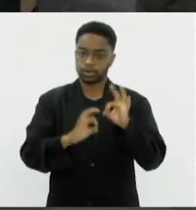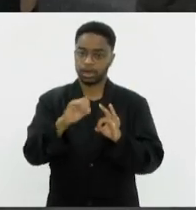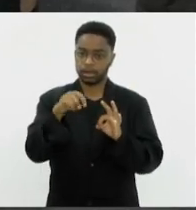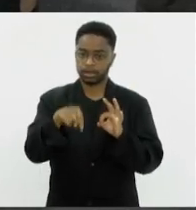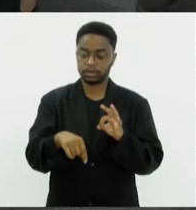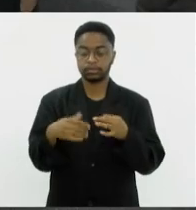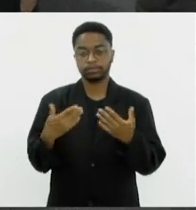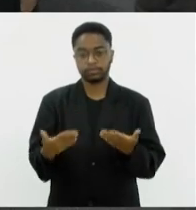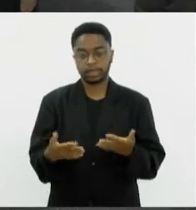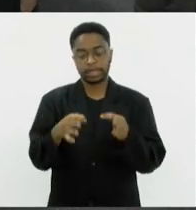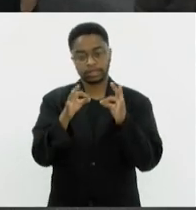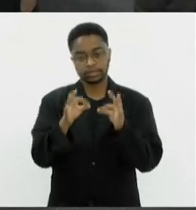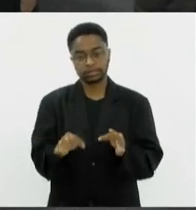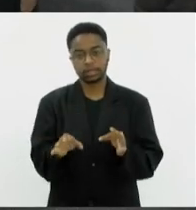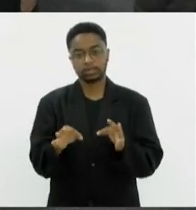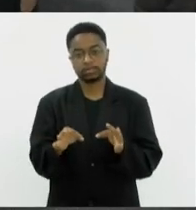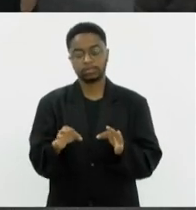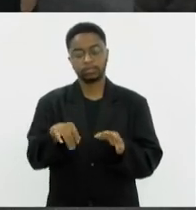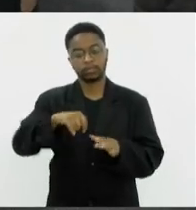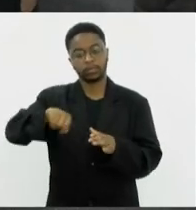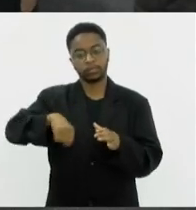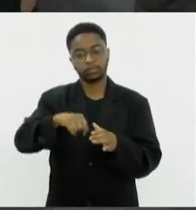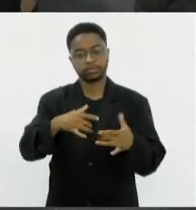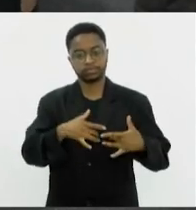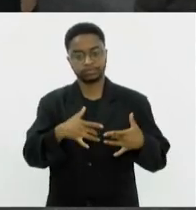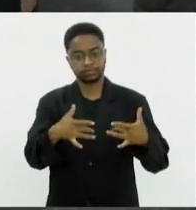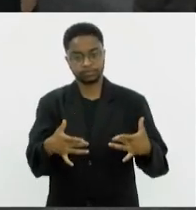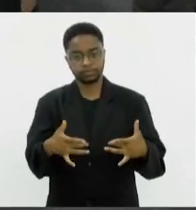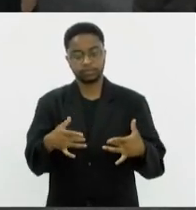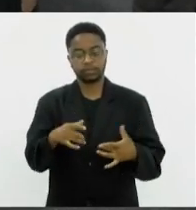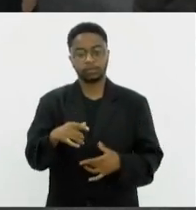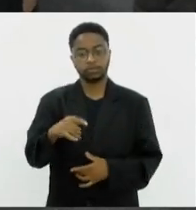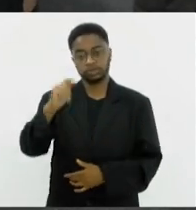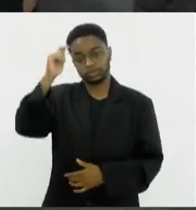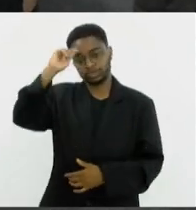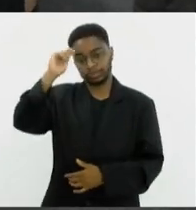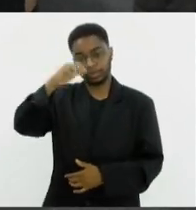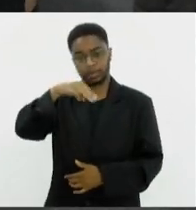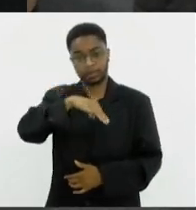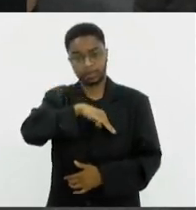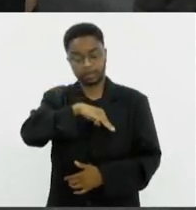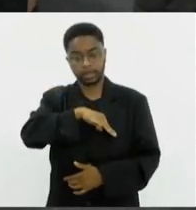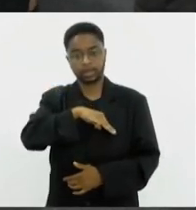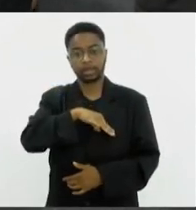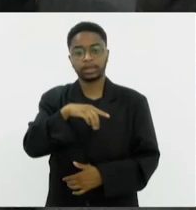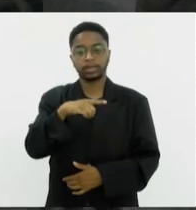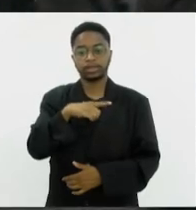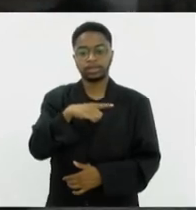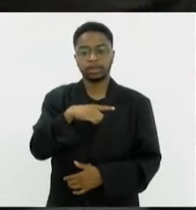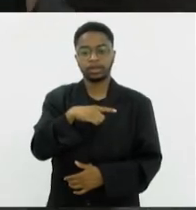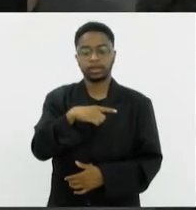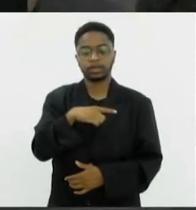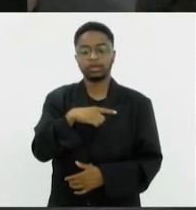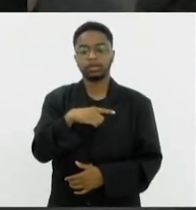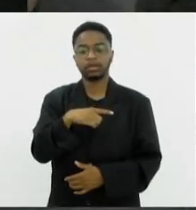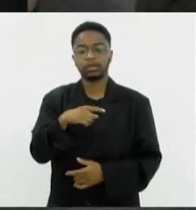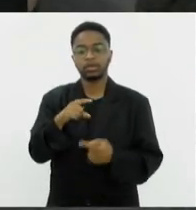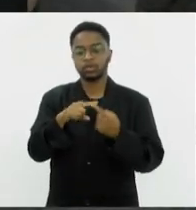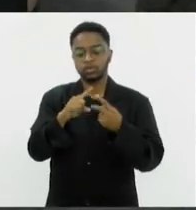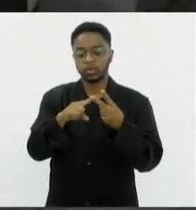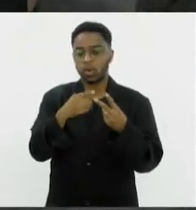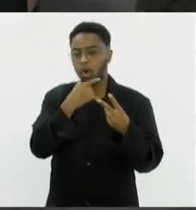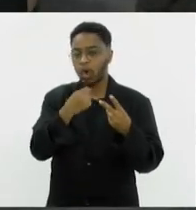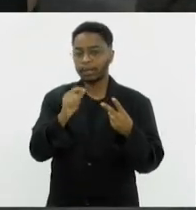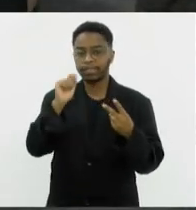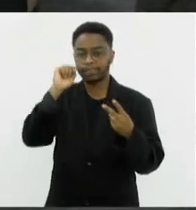Então, nada mais justo do que a cozinha solidária do Chapéu Mangueira, com o Nego Breu, com o Dinei, com esses homens